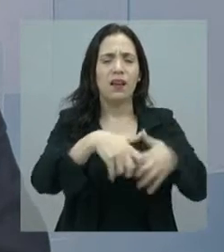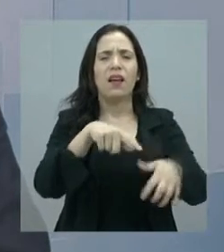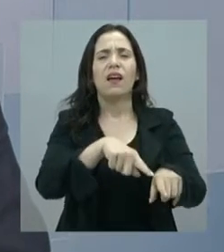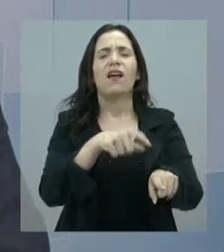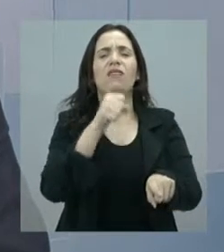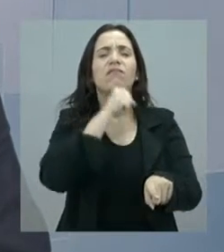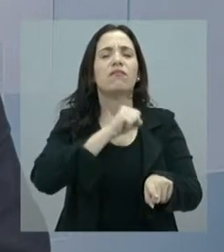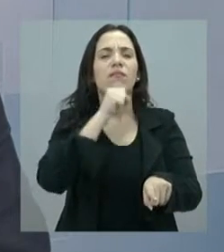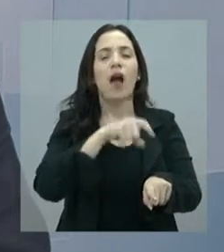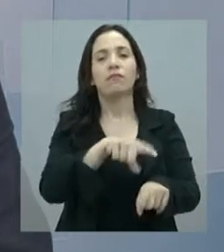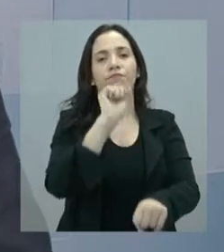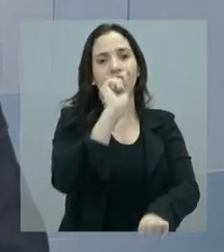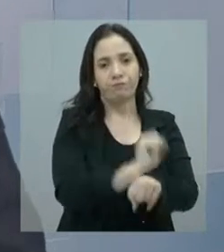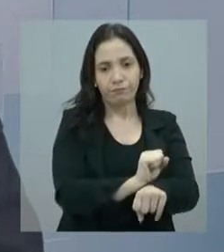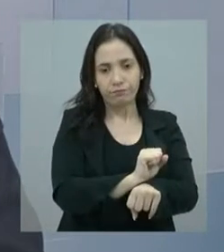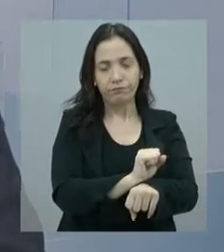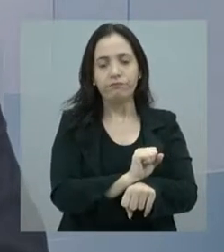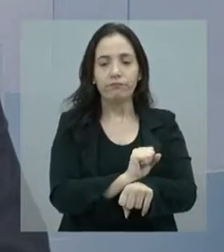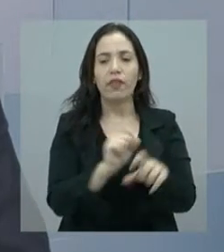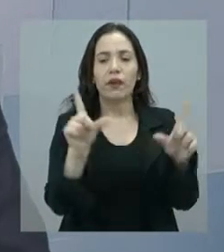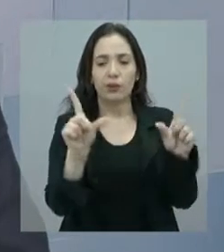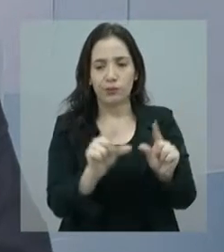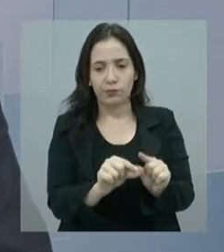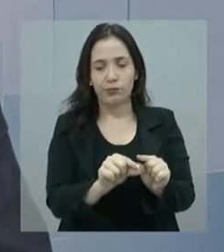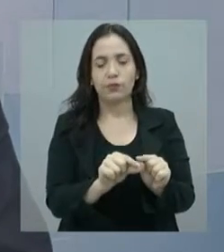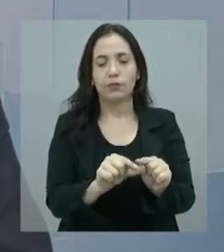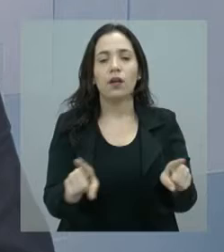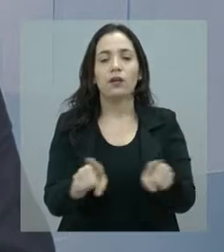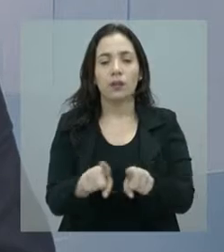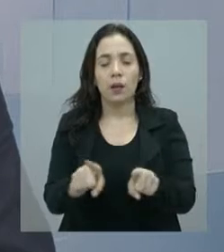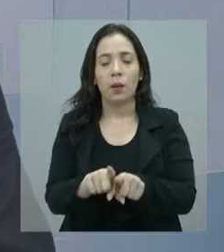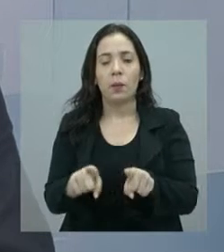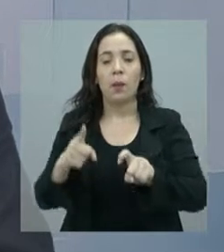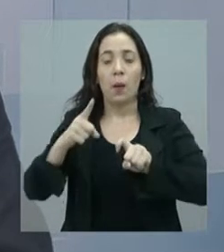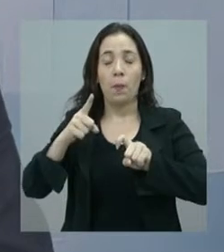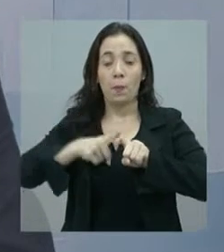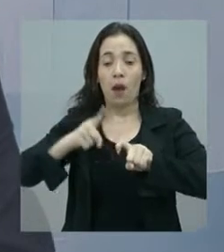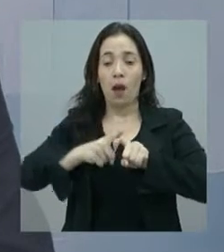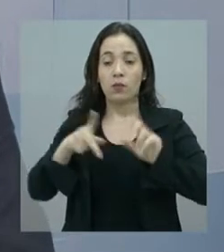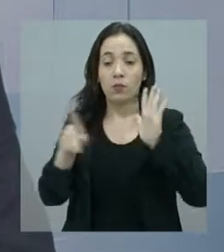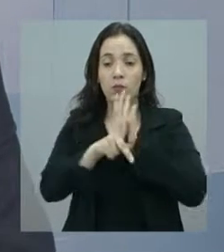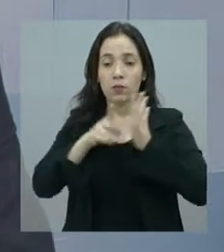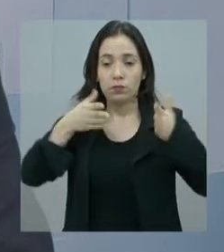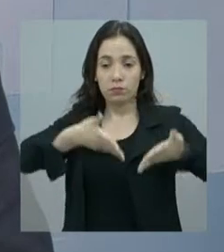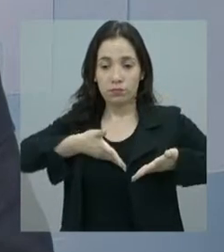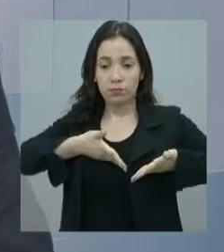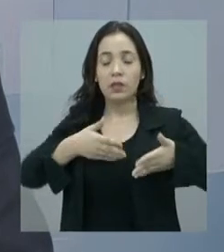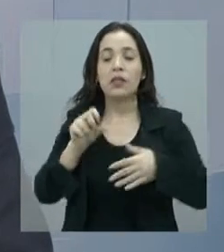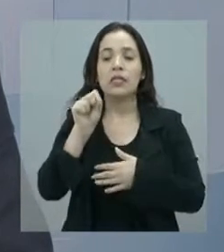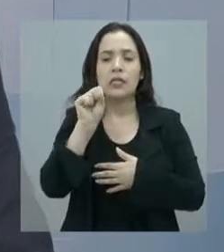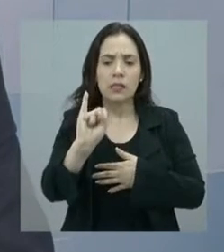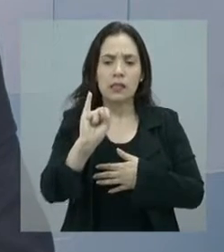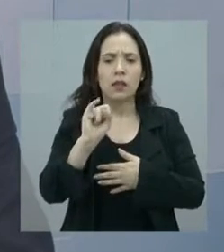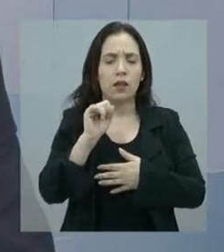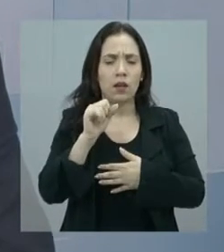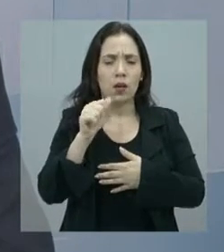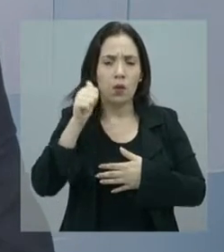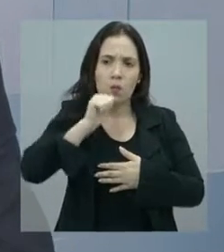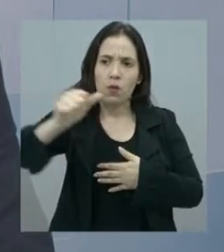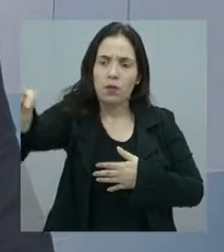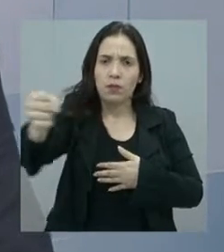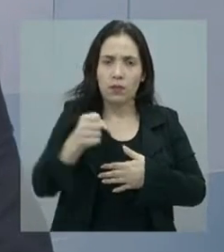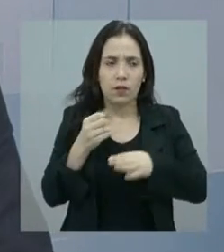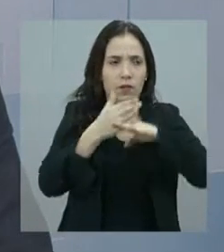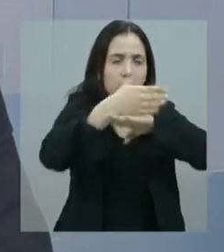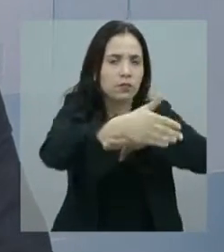utilizado. E diminuiu muito essa oferta. Bem como o mastologista, que é o especialista. Se você pegar uma mulher aqui, que for num posto de saúde,